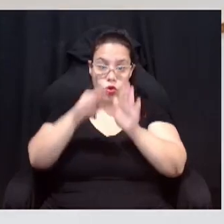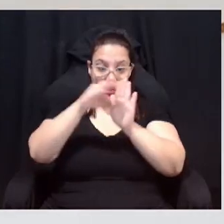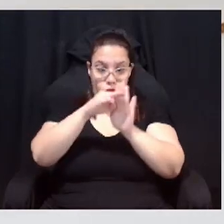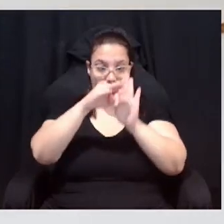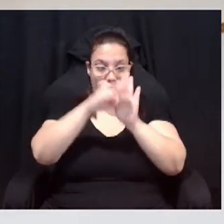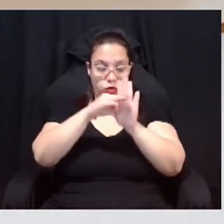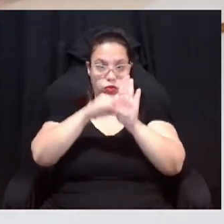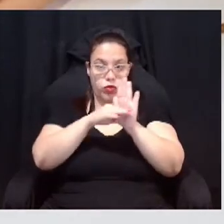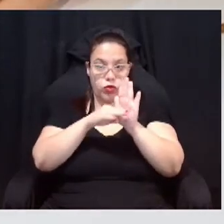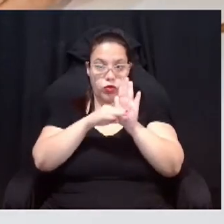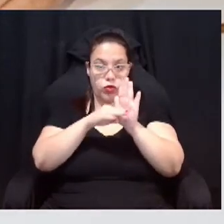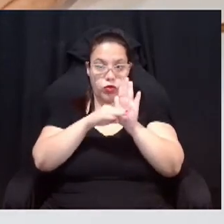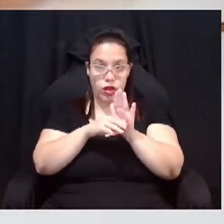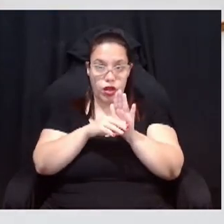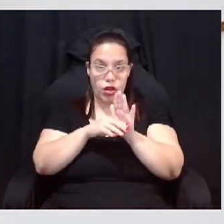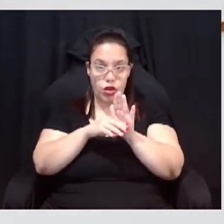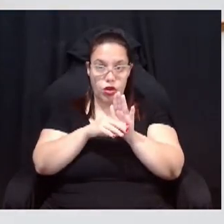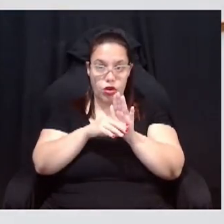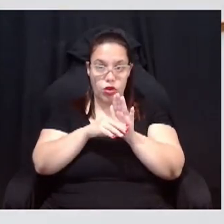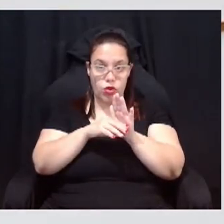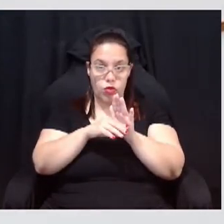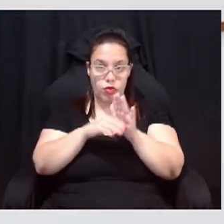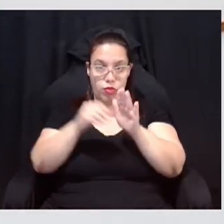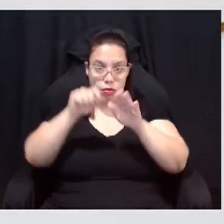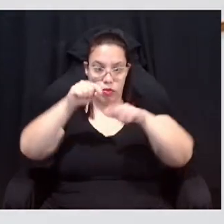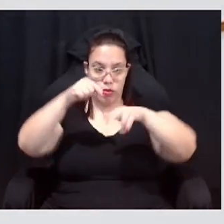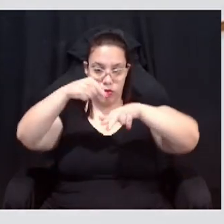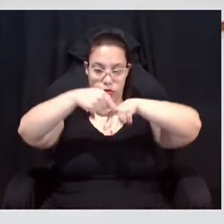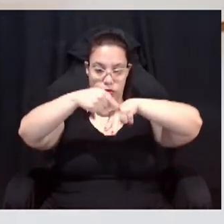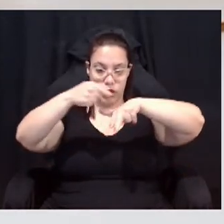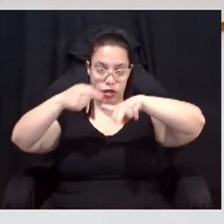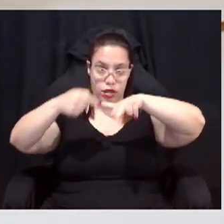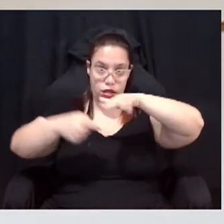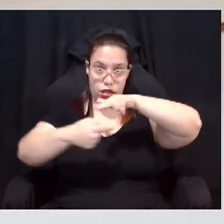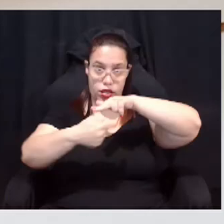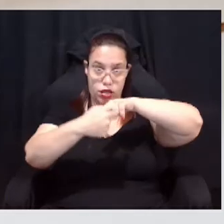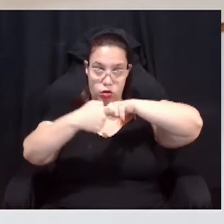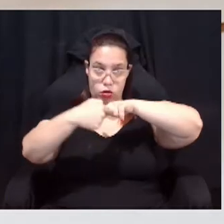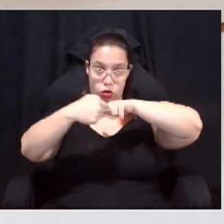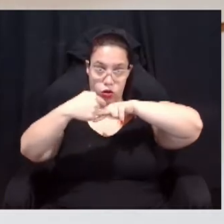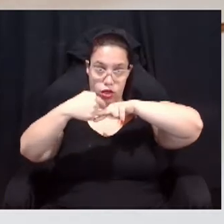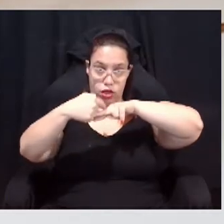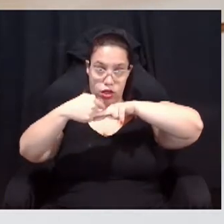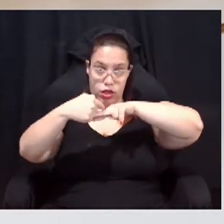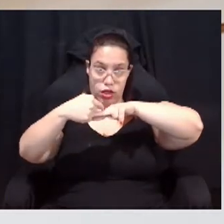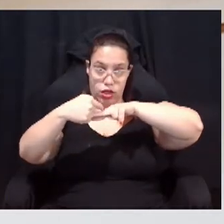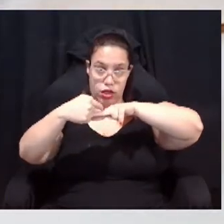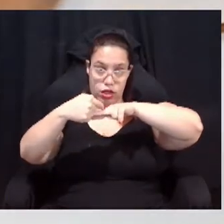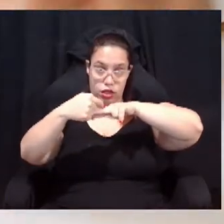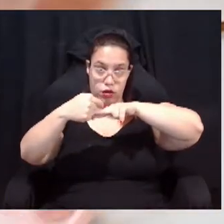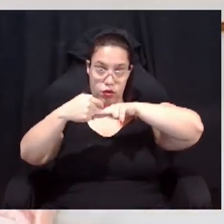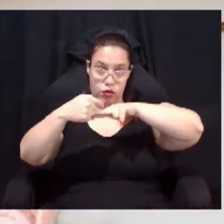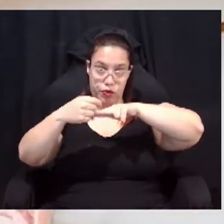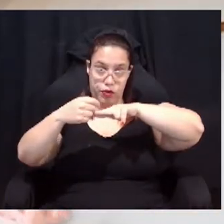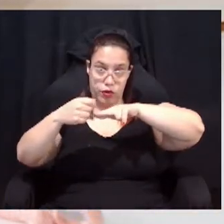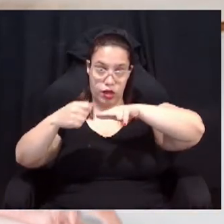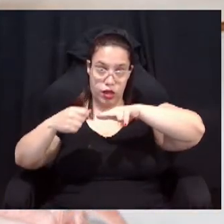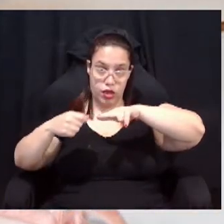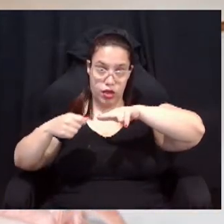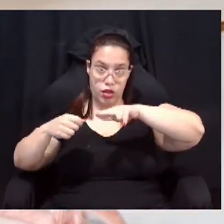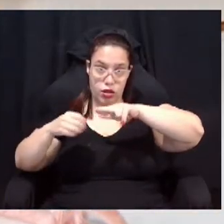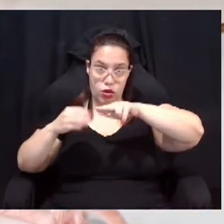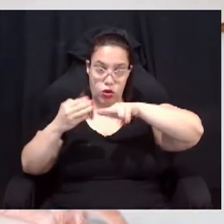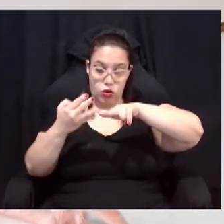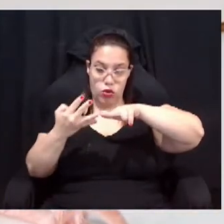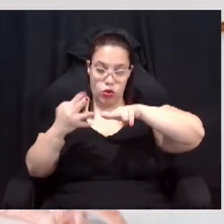continuar. Passo por baixo, saio por cima. Fecho aqui na barriguinha do 4 que eu